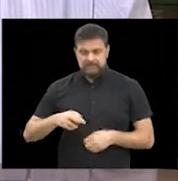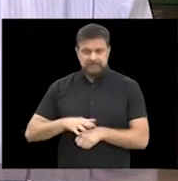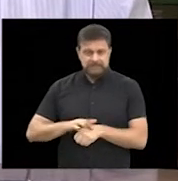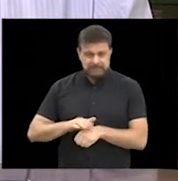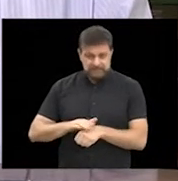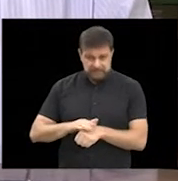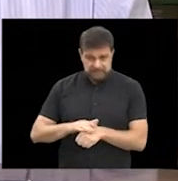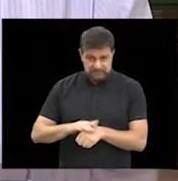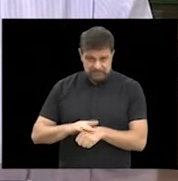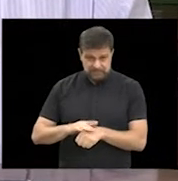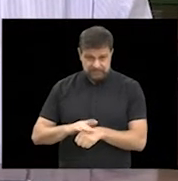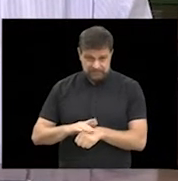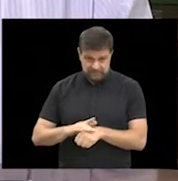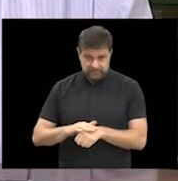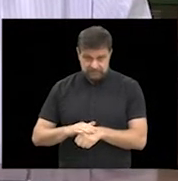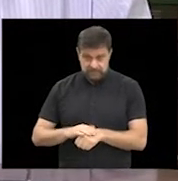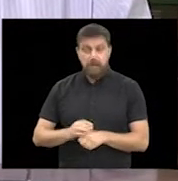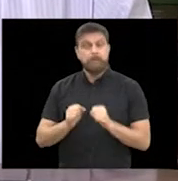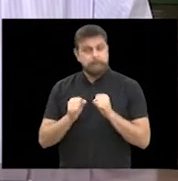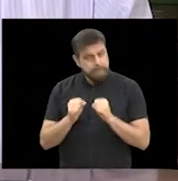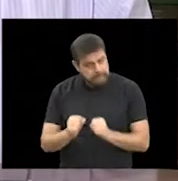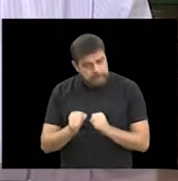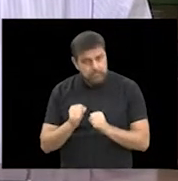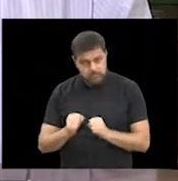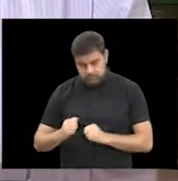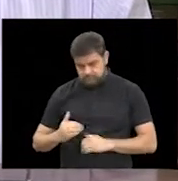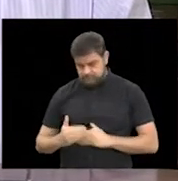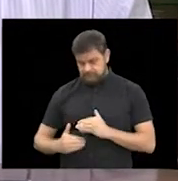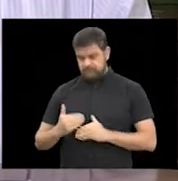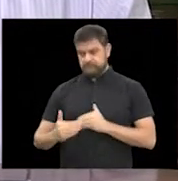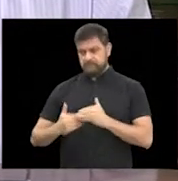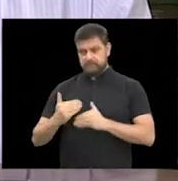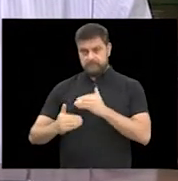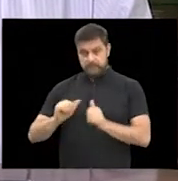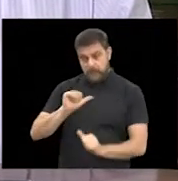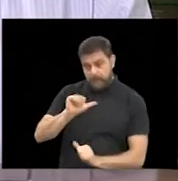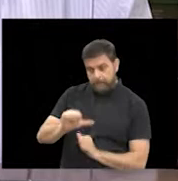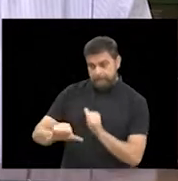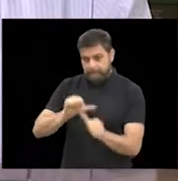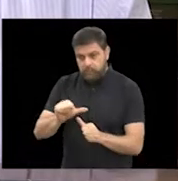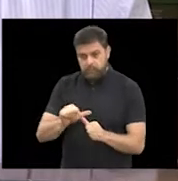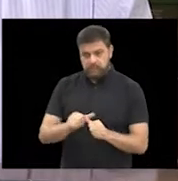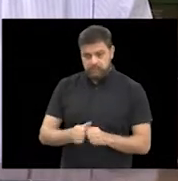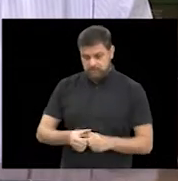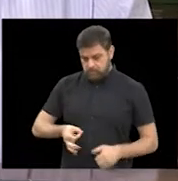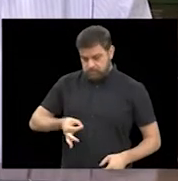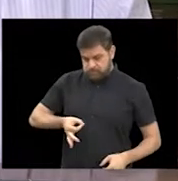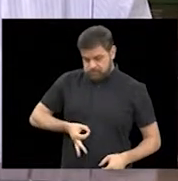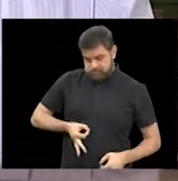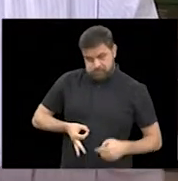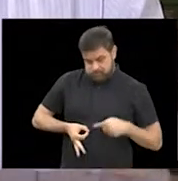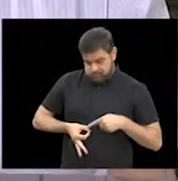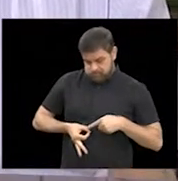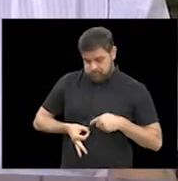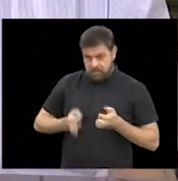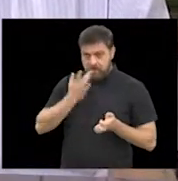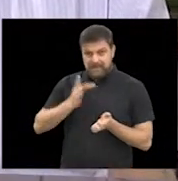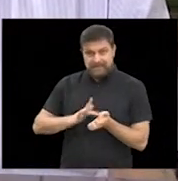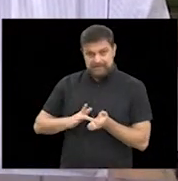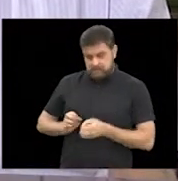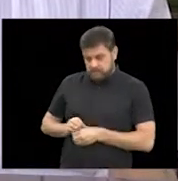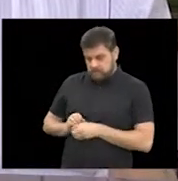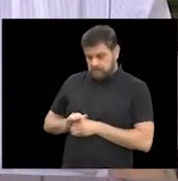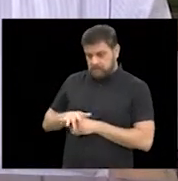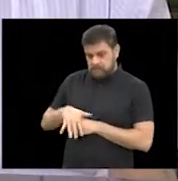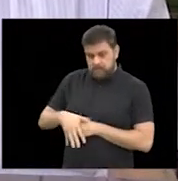é? Que pode acabar transformando-se num determinado ponto do